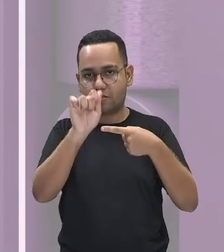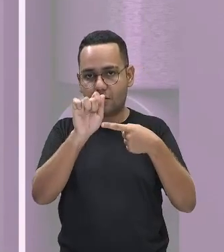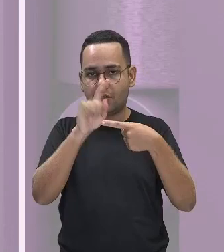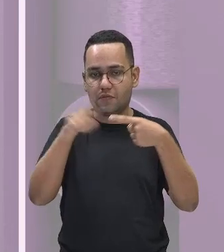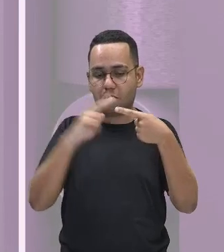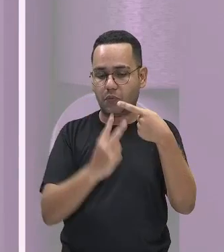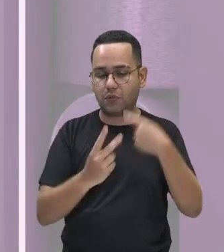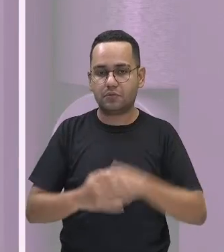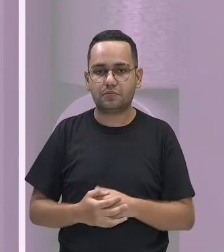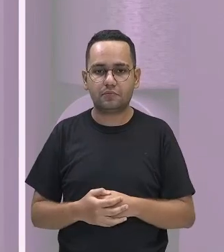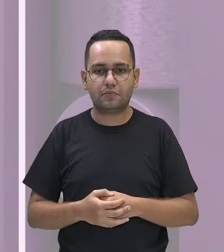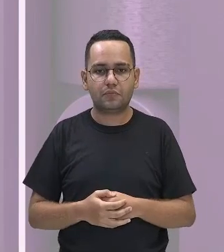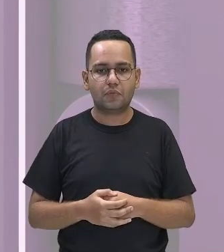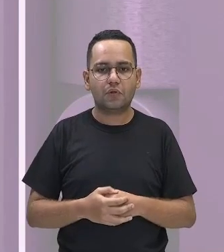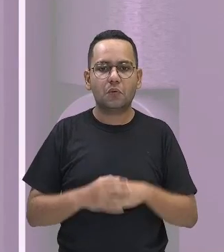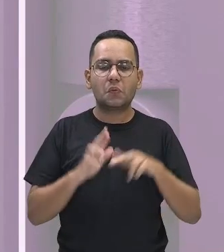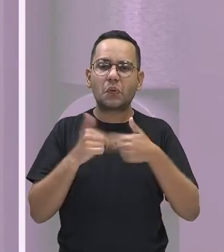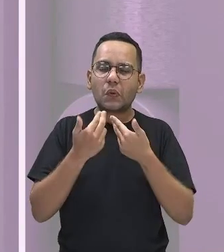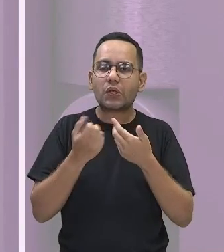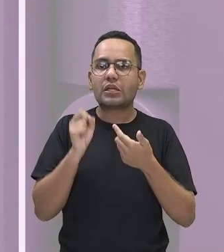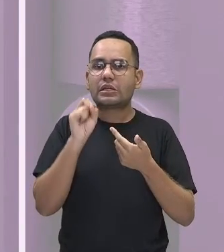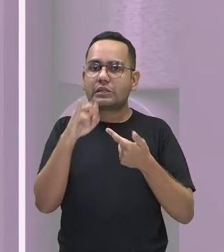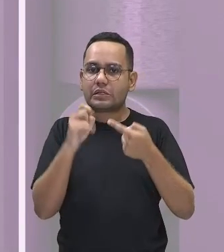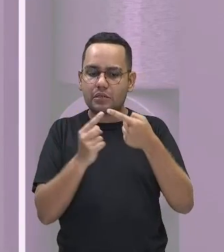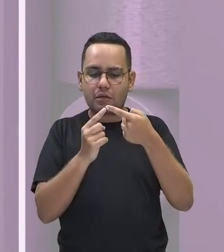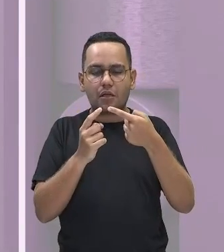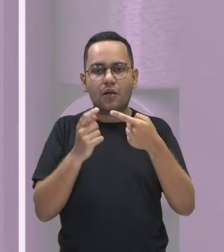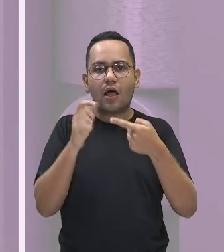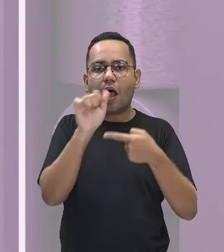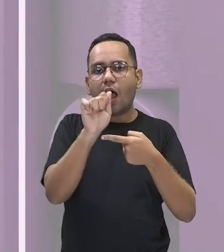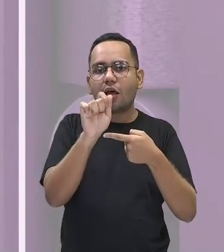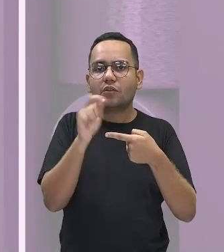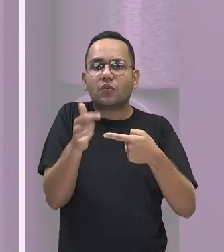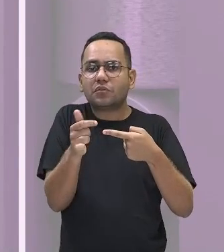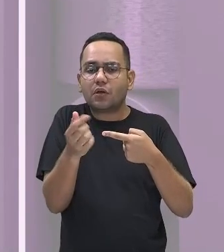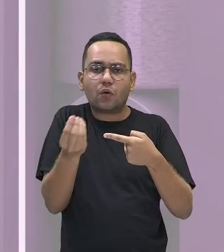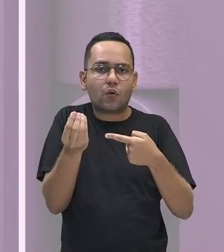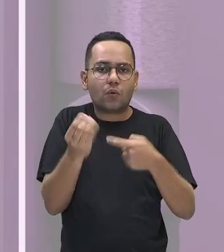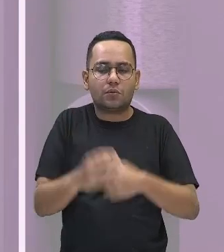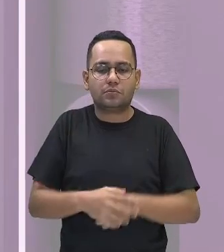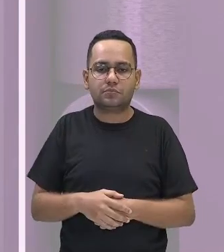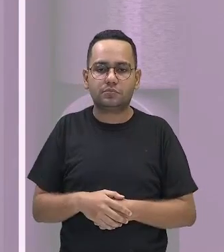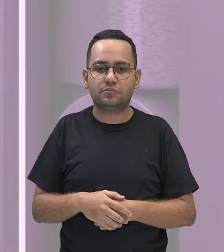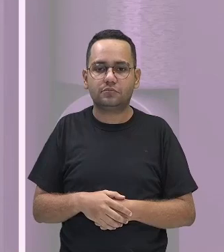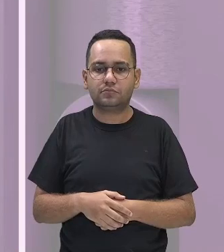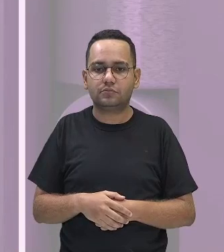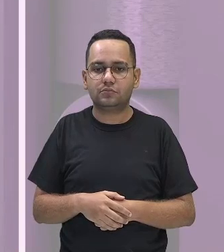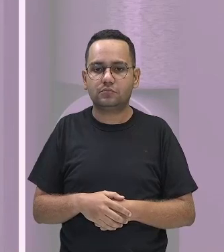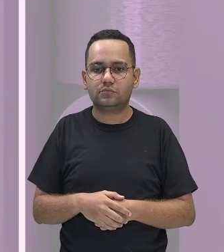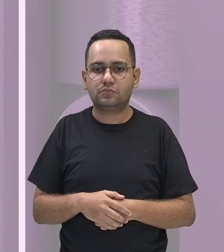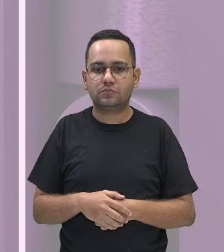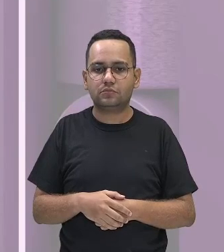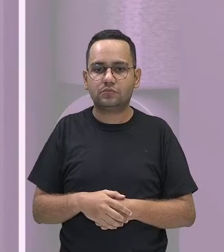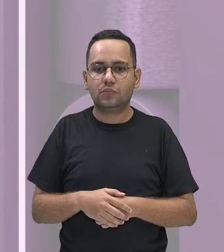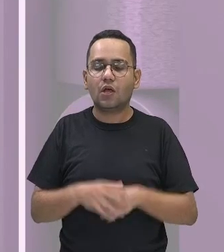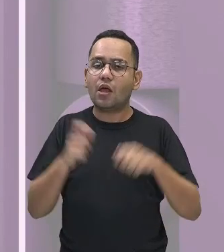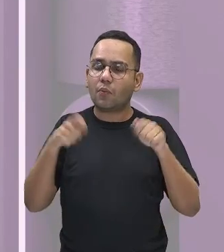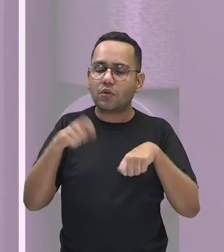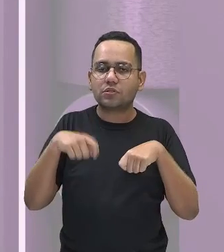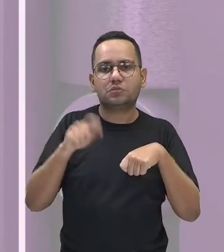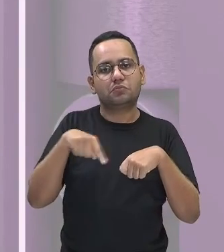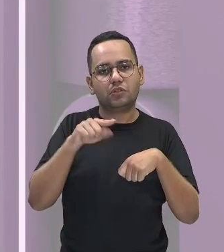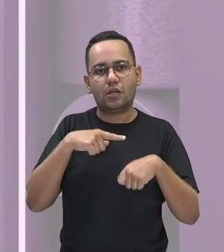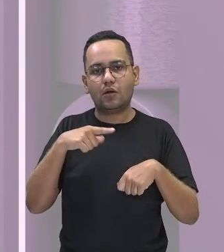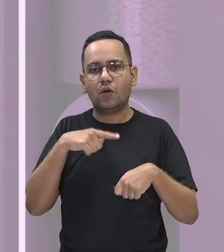esse apótema, professora, como a gente pode calcular? Você pode encontrar esse apótema também usando o teorema de Pitágoras,